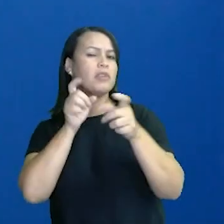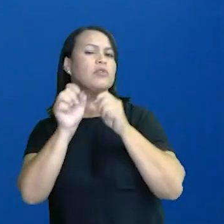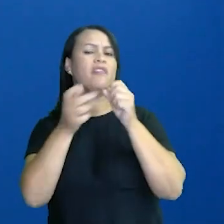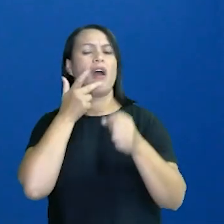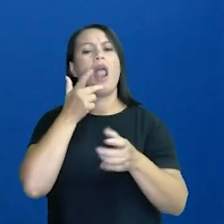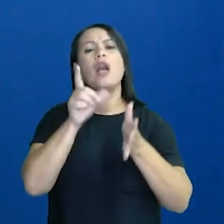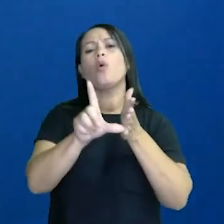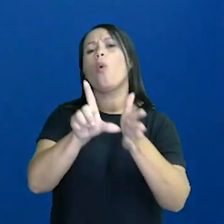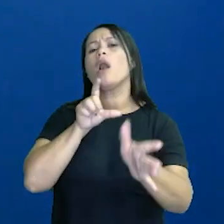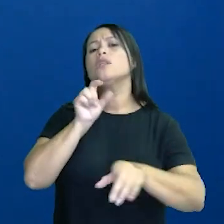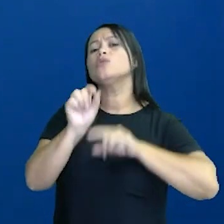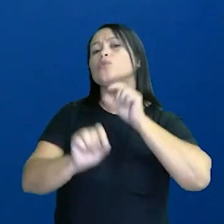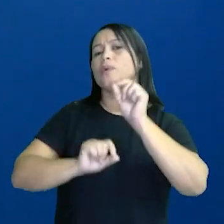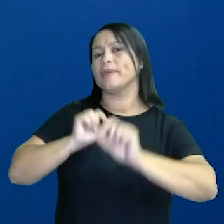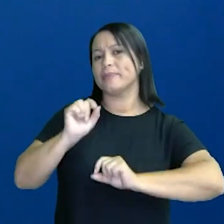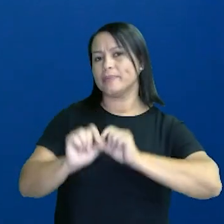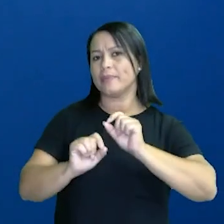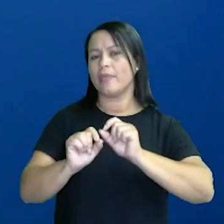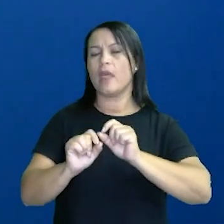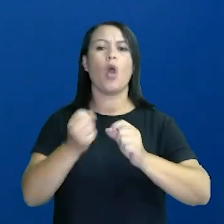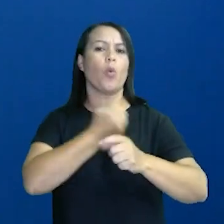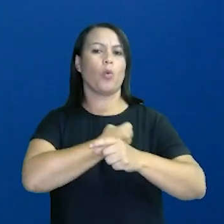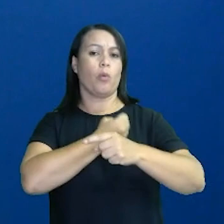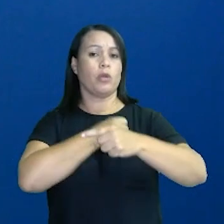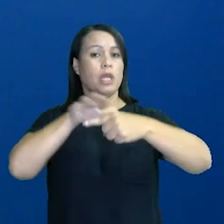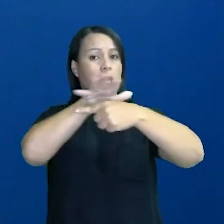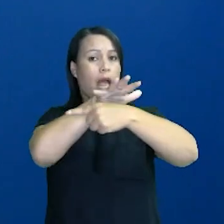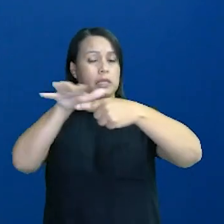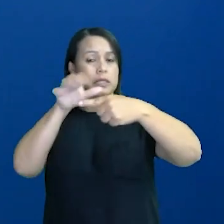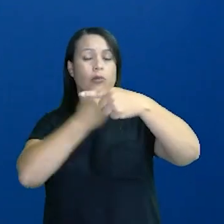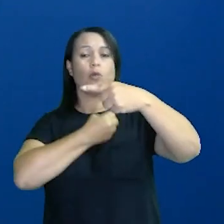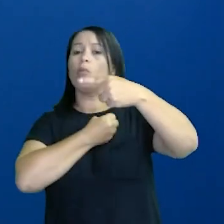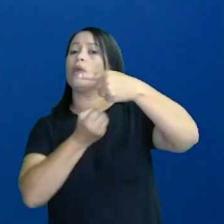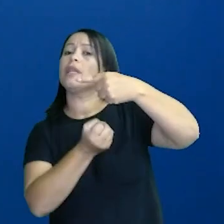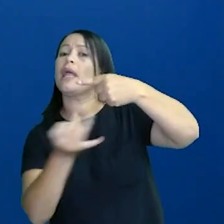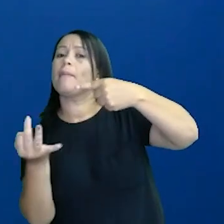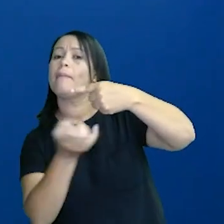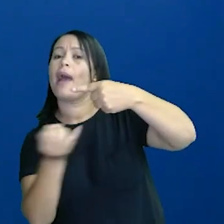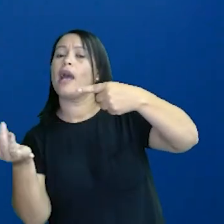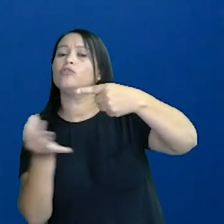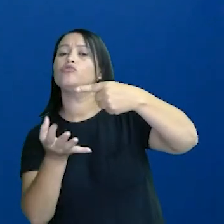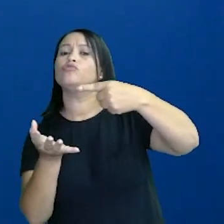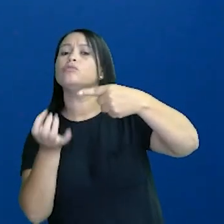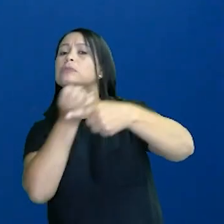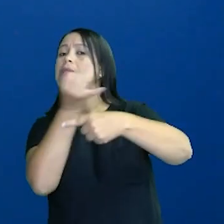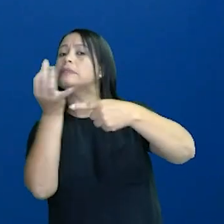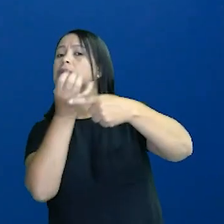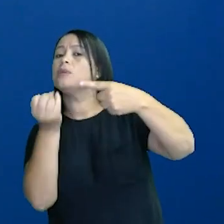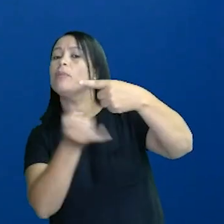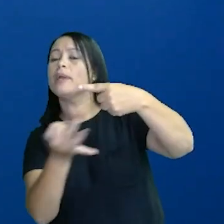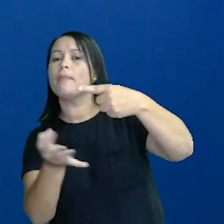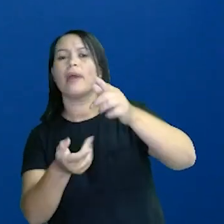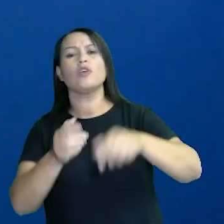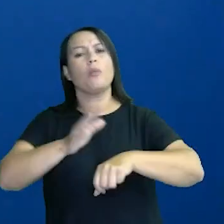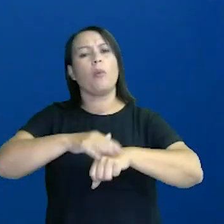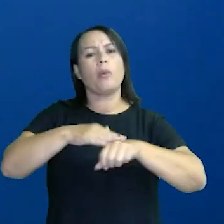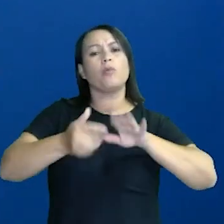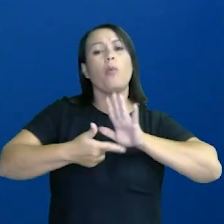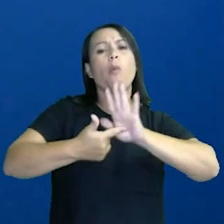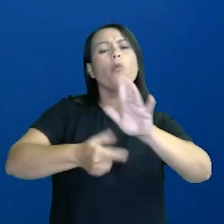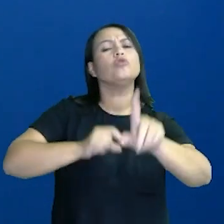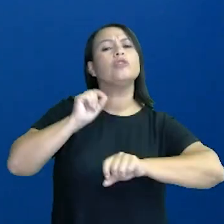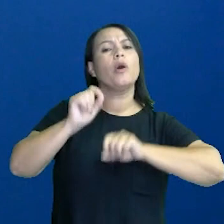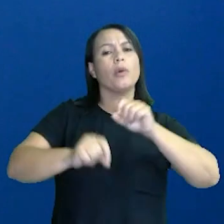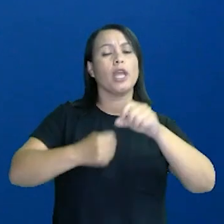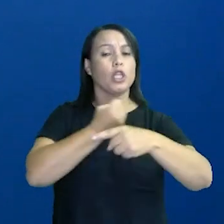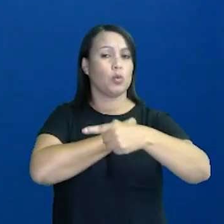eu tinha falado para vocês, não é isso? O número que está em cima e o número que está embaixo. Deixei para esse momento para mostrar a vocês que